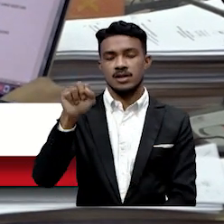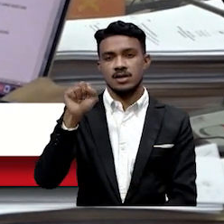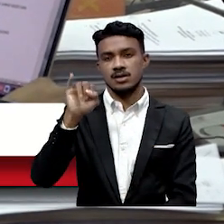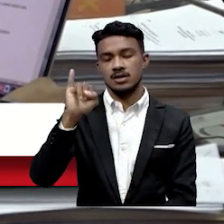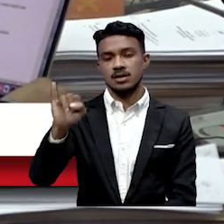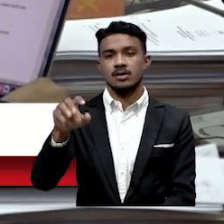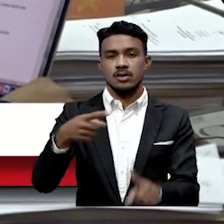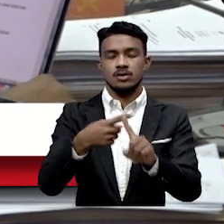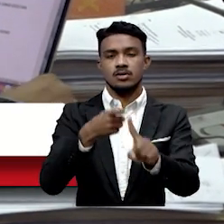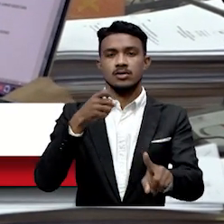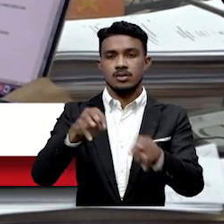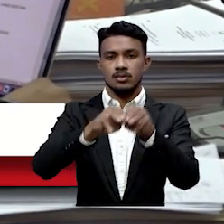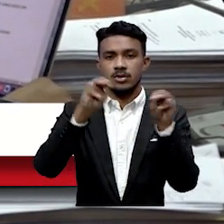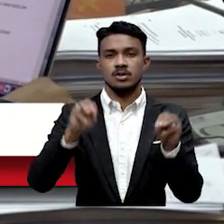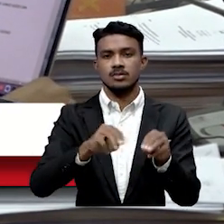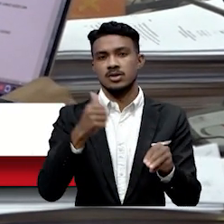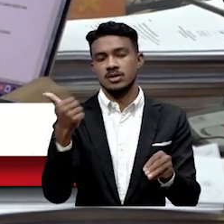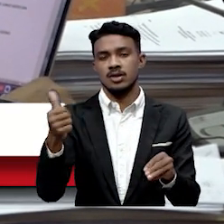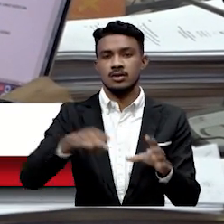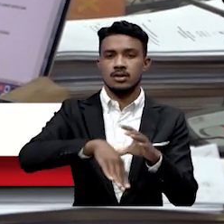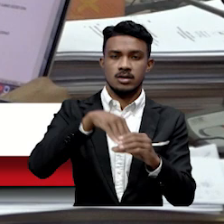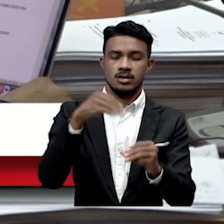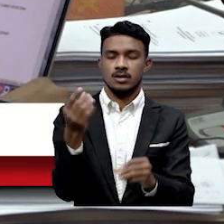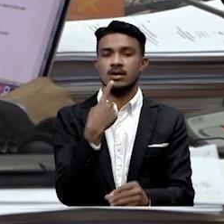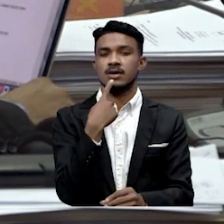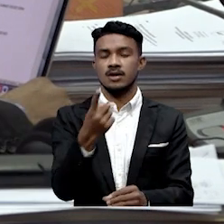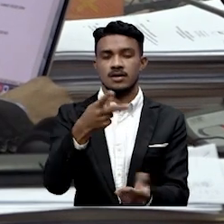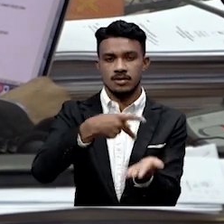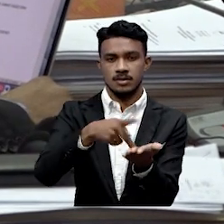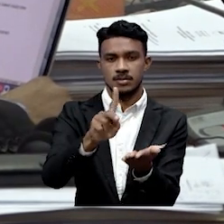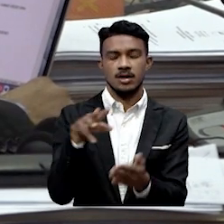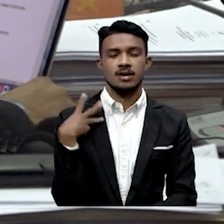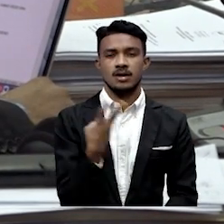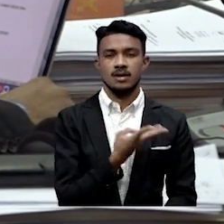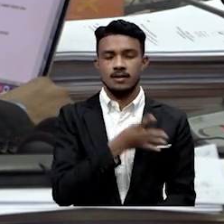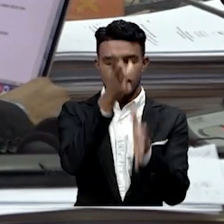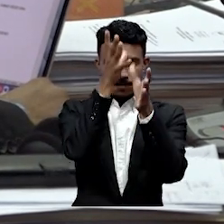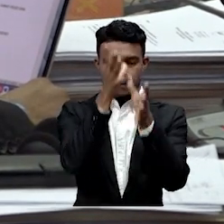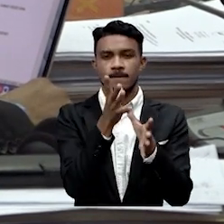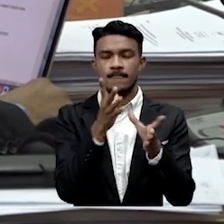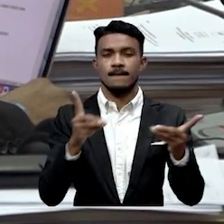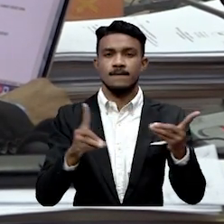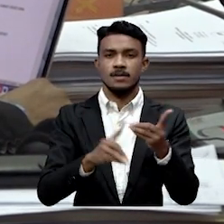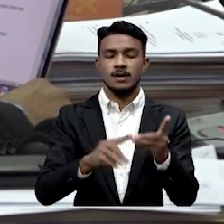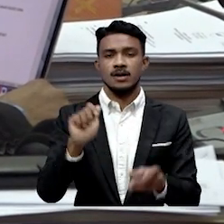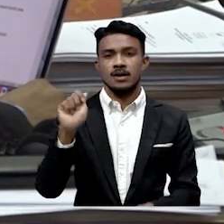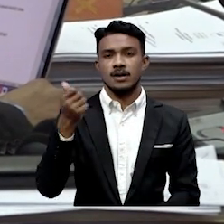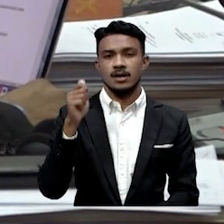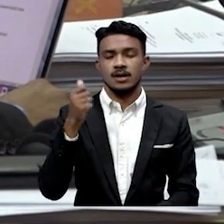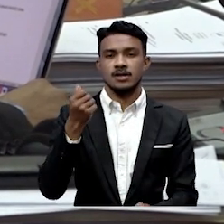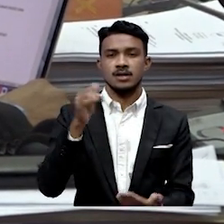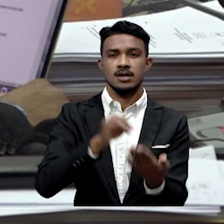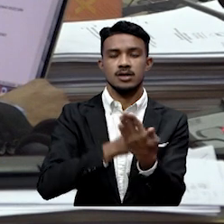Balum. A saitiana de Angatu halo pagamento vai ter idoso sira e dia 10 de junho. Mas